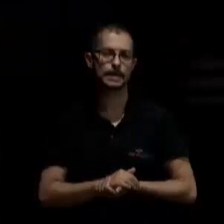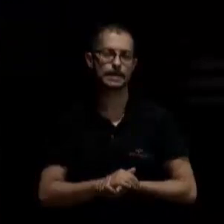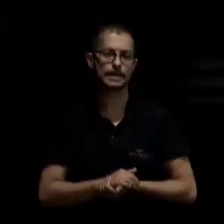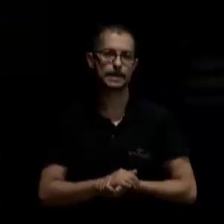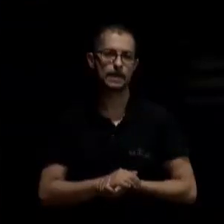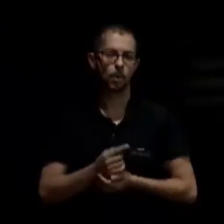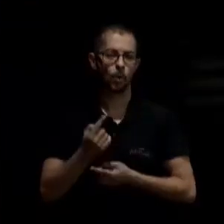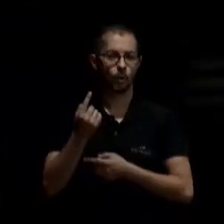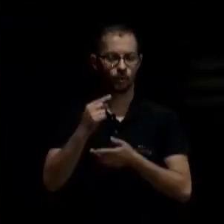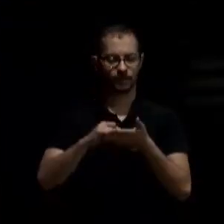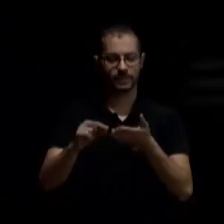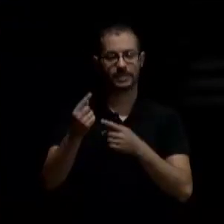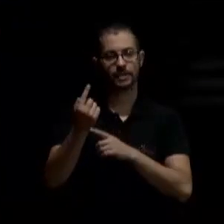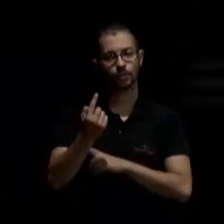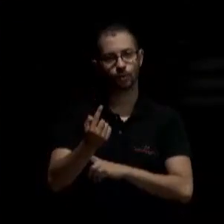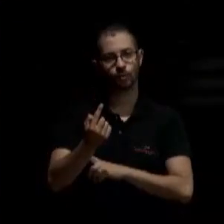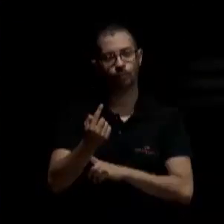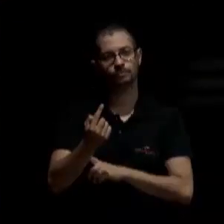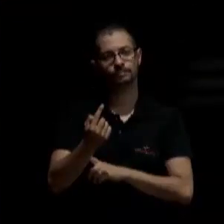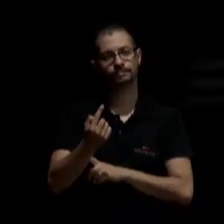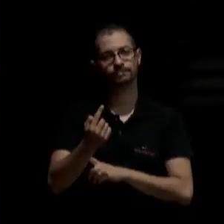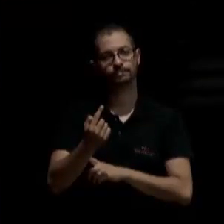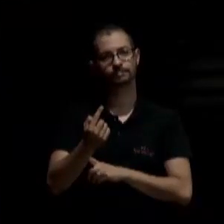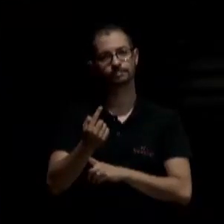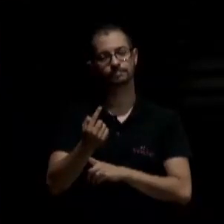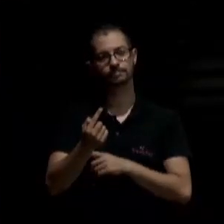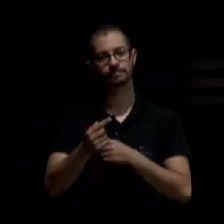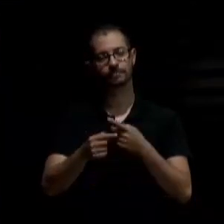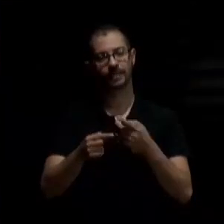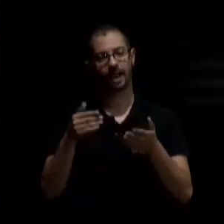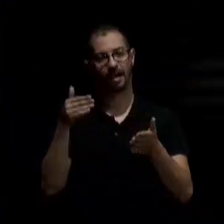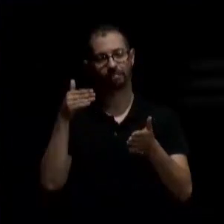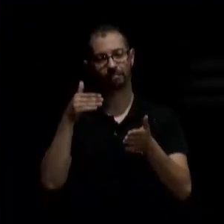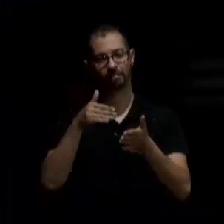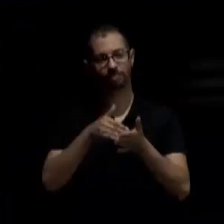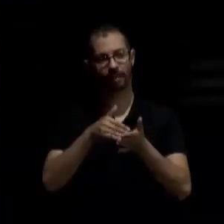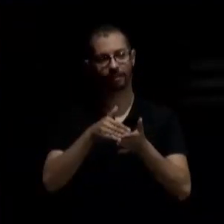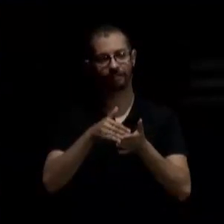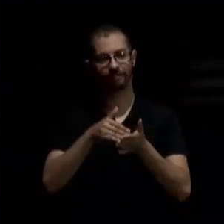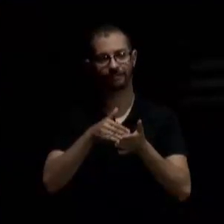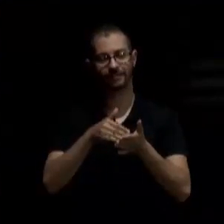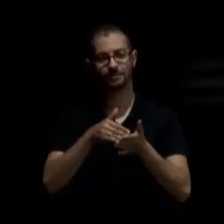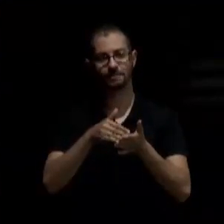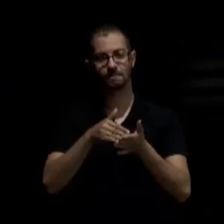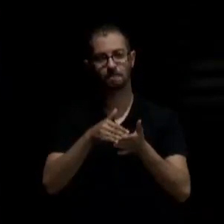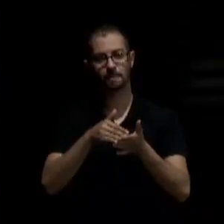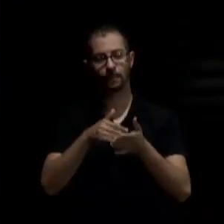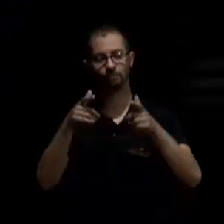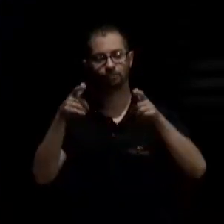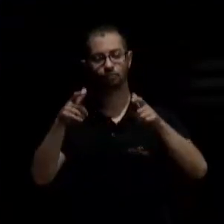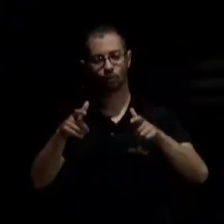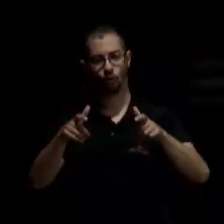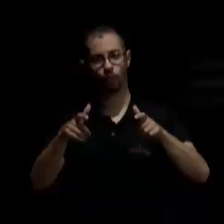com quando ele sai de Bozra, de Edom, e vai em direção de um